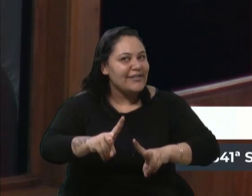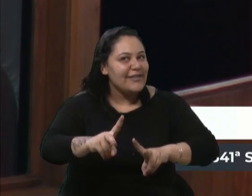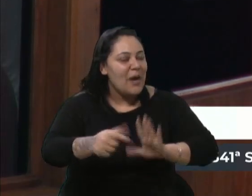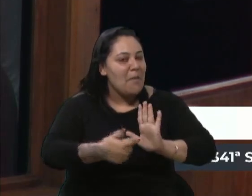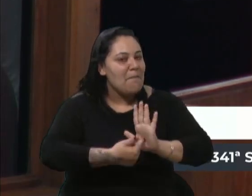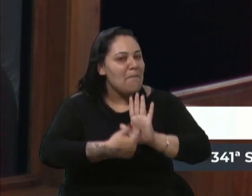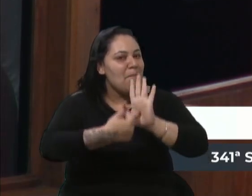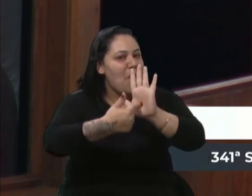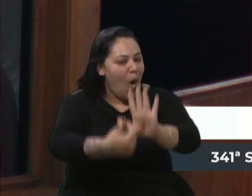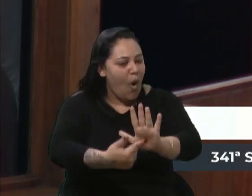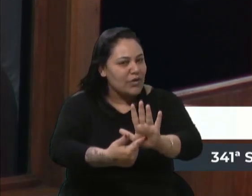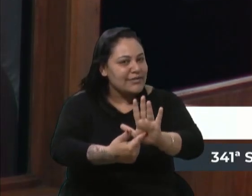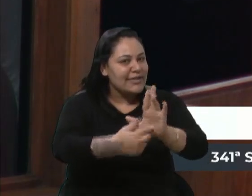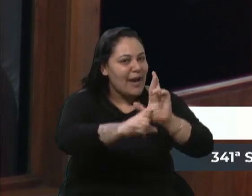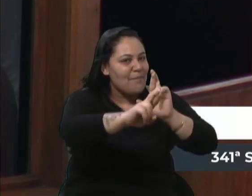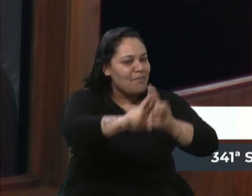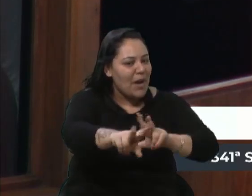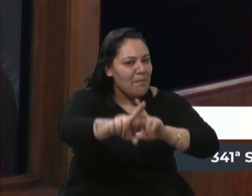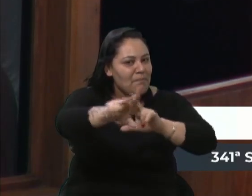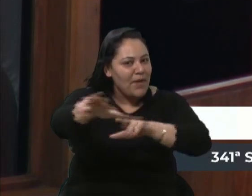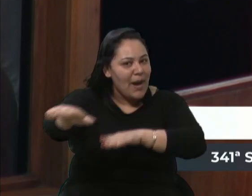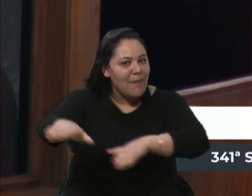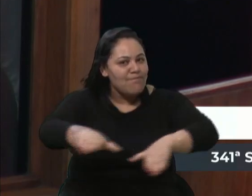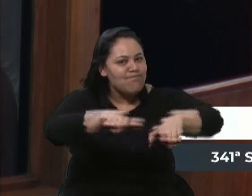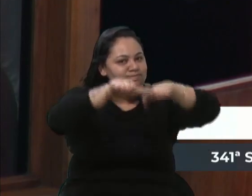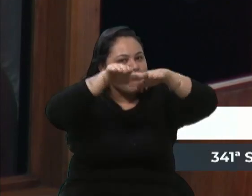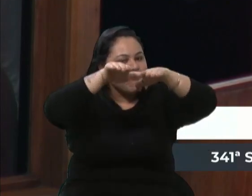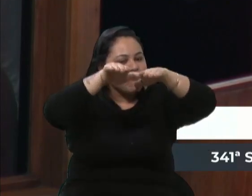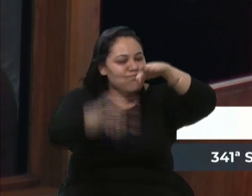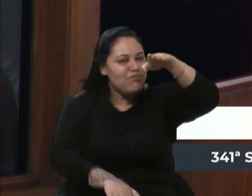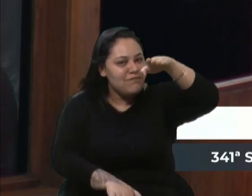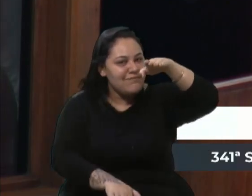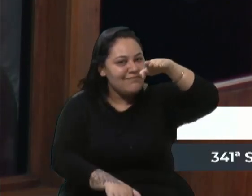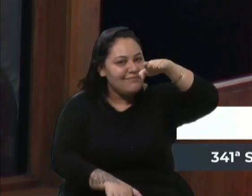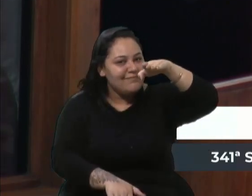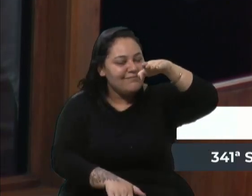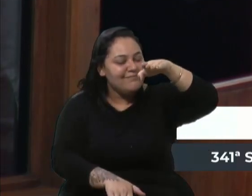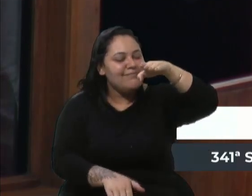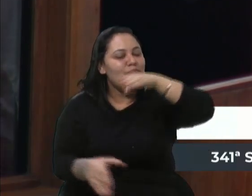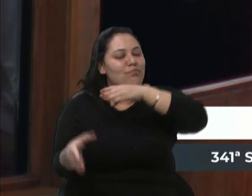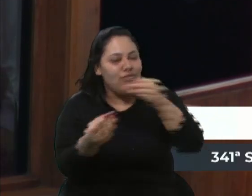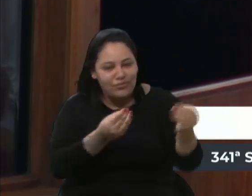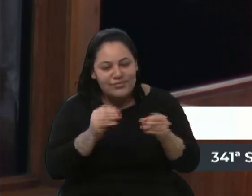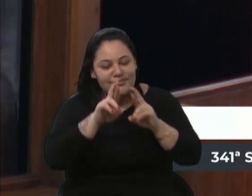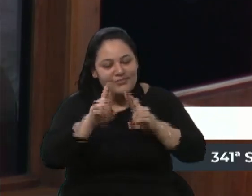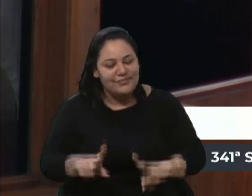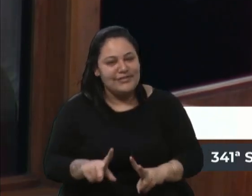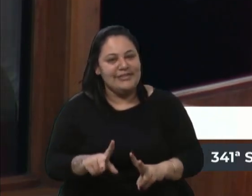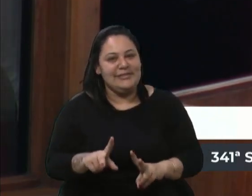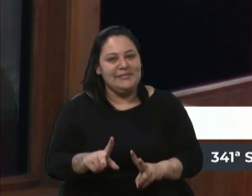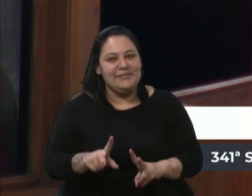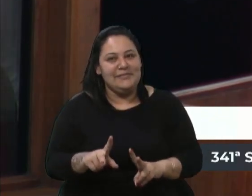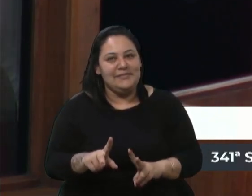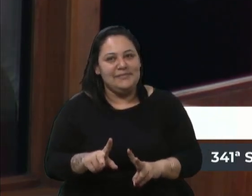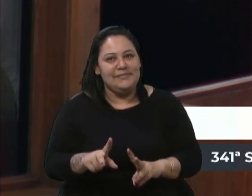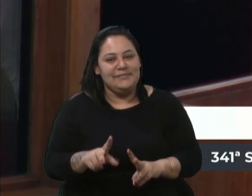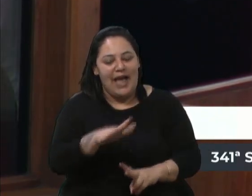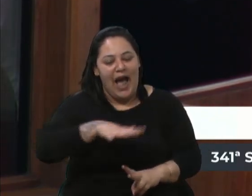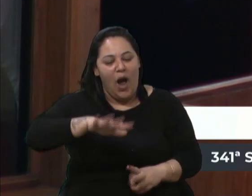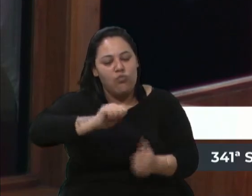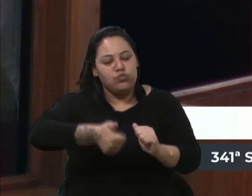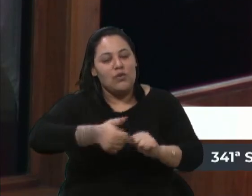demonstra as discrepâncias que são profundas e evidentes na questão esportiva. É por isso que